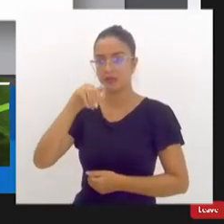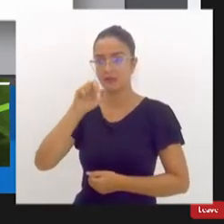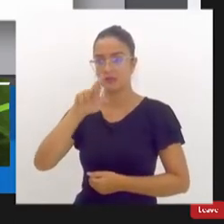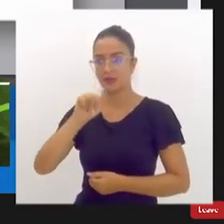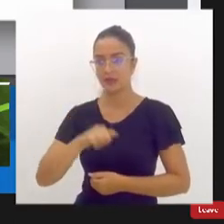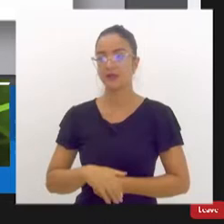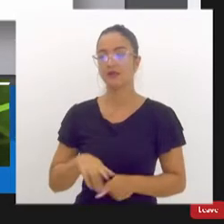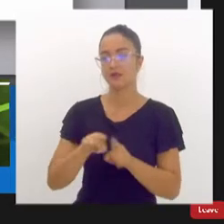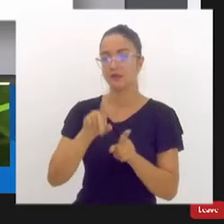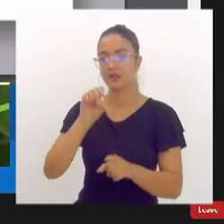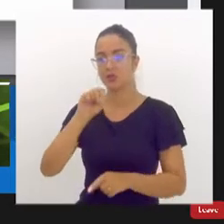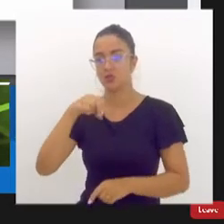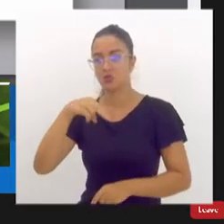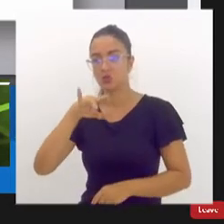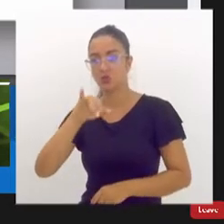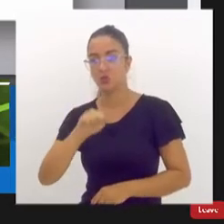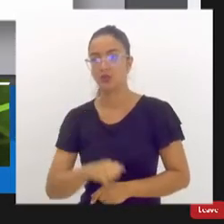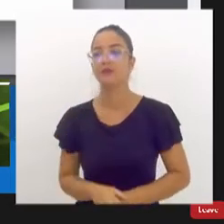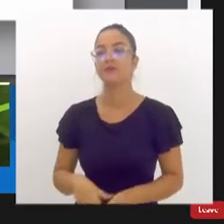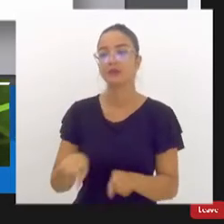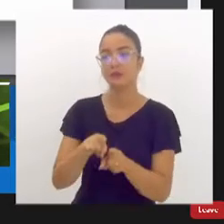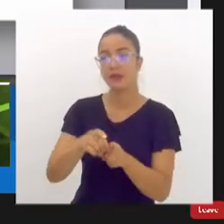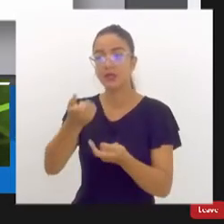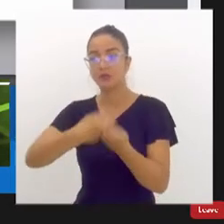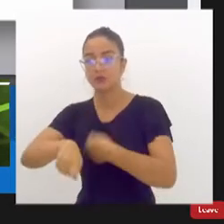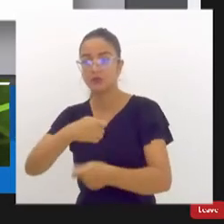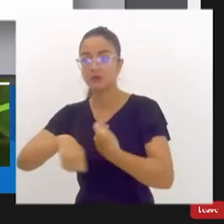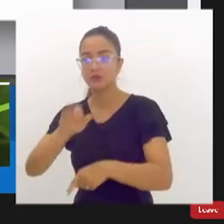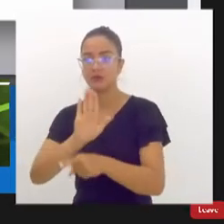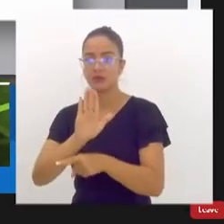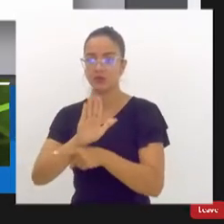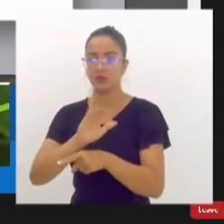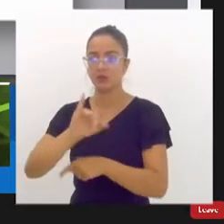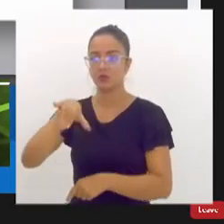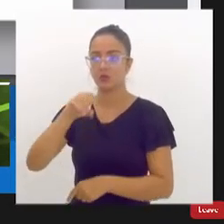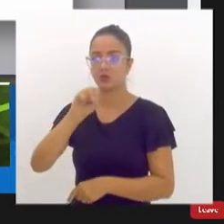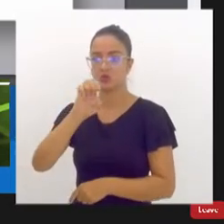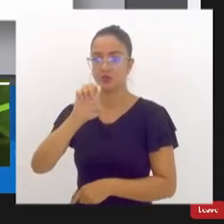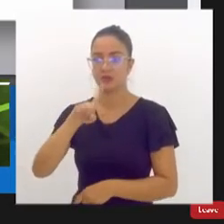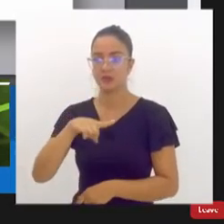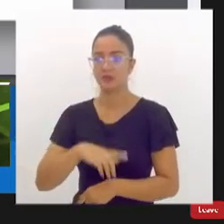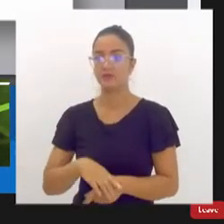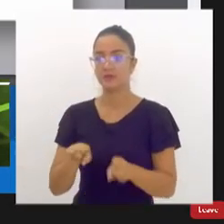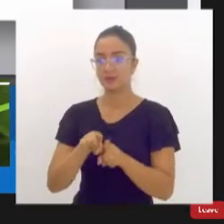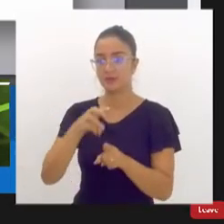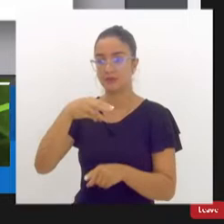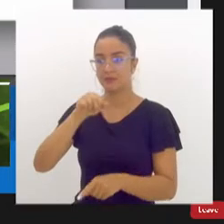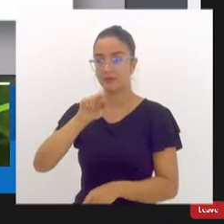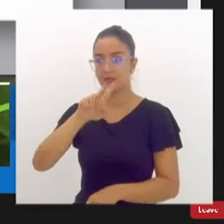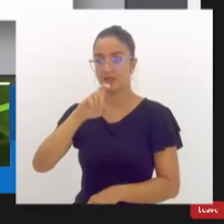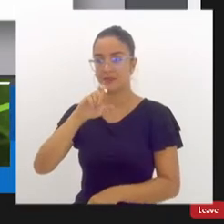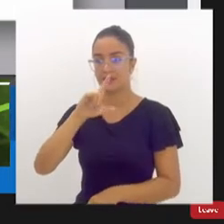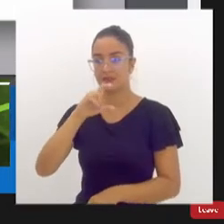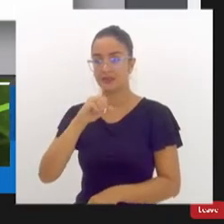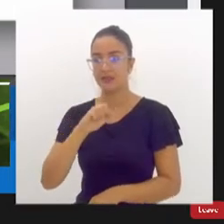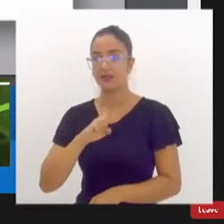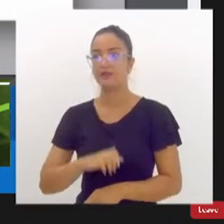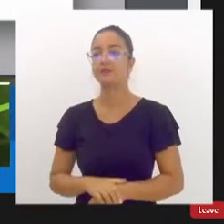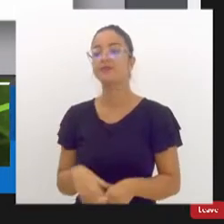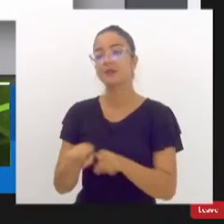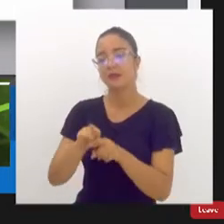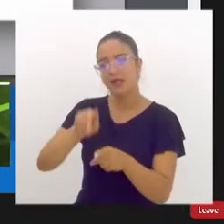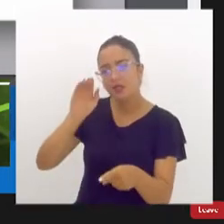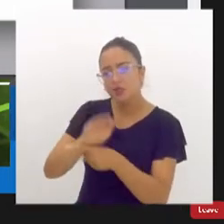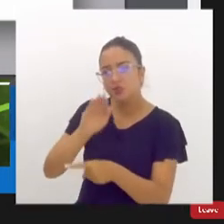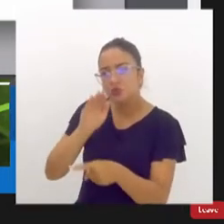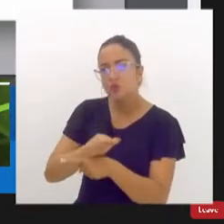assessoria administrativa, José Fernandes da Silva e Marcelo Evangelista, na assessoria técnica temos a mim, Alessandro Sattler, temos